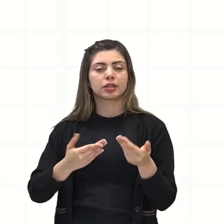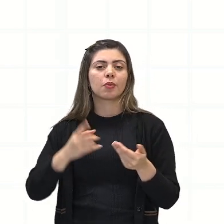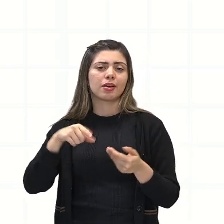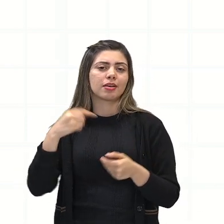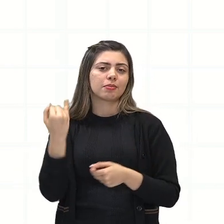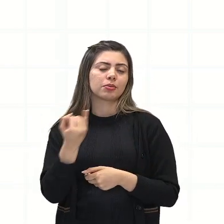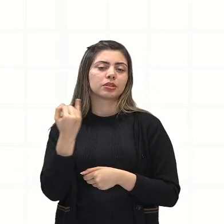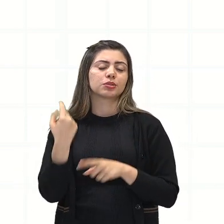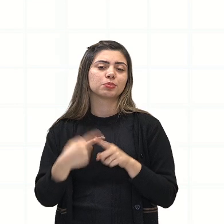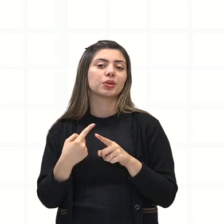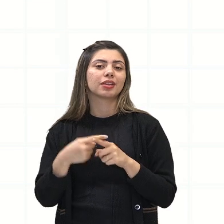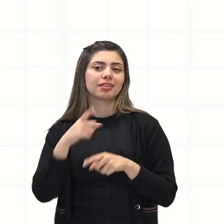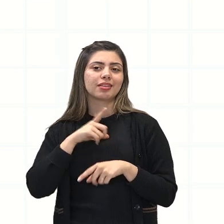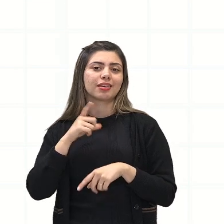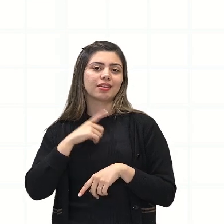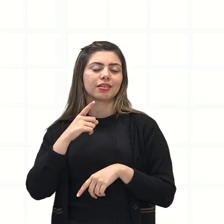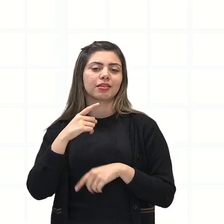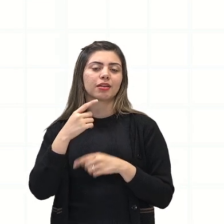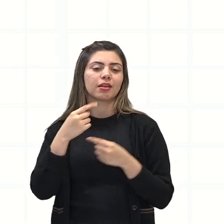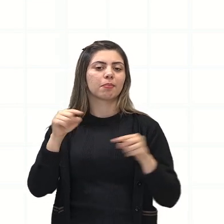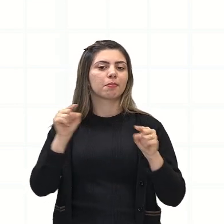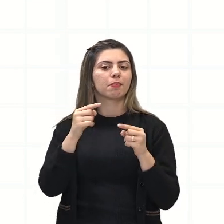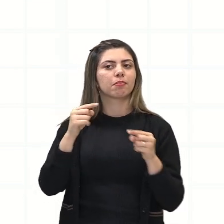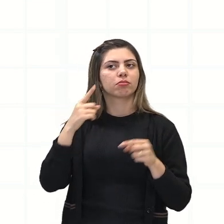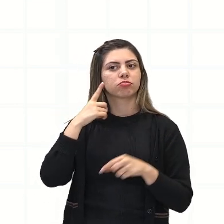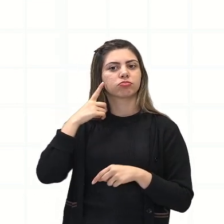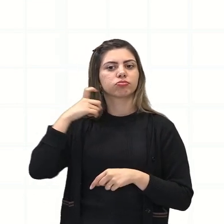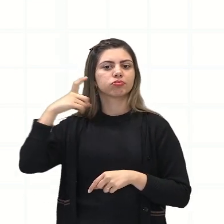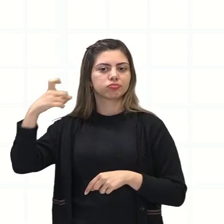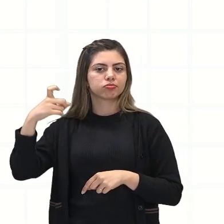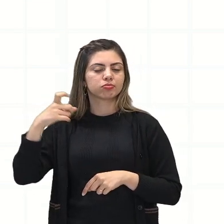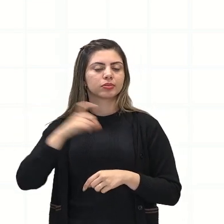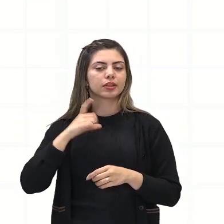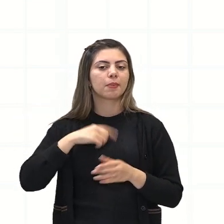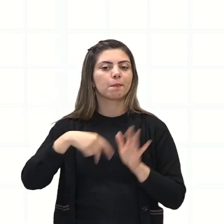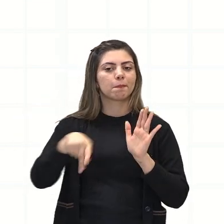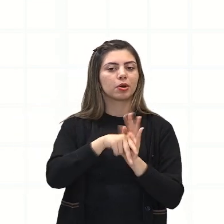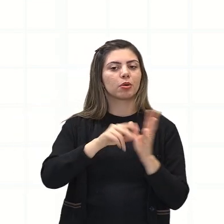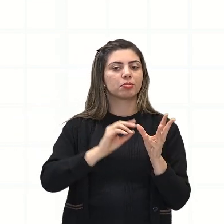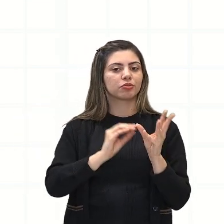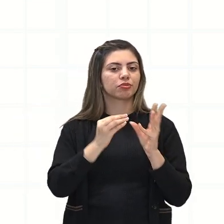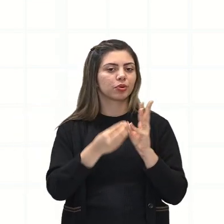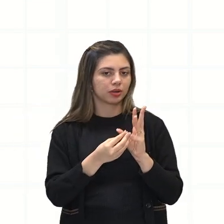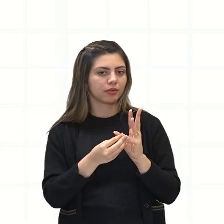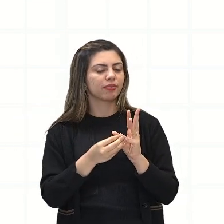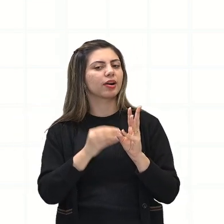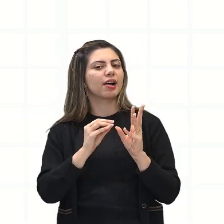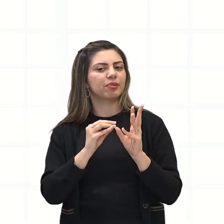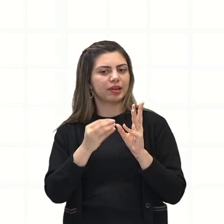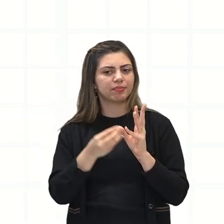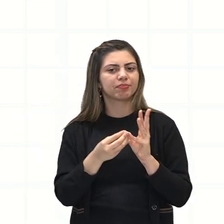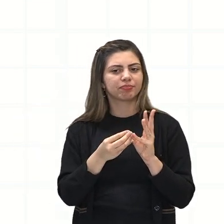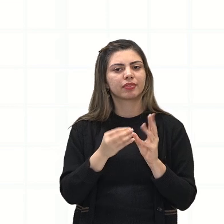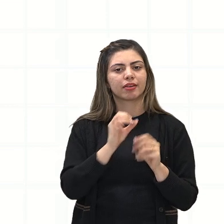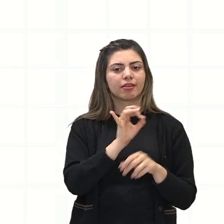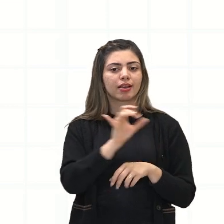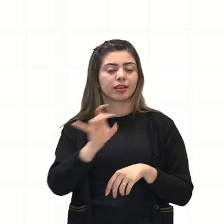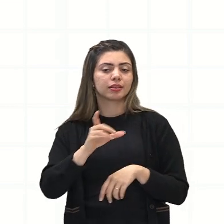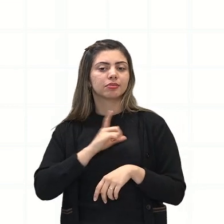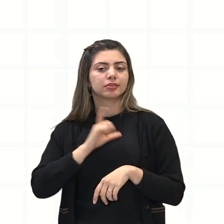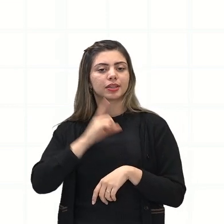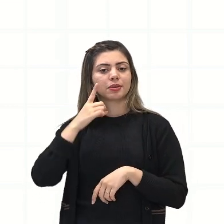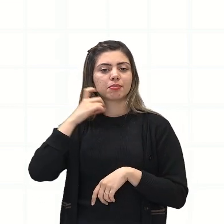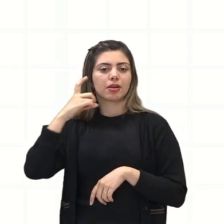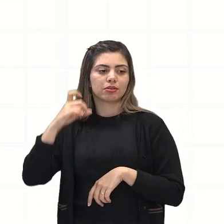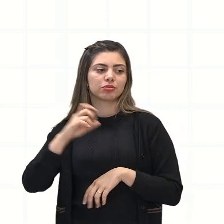ideia de repetição. Então eu vou repetir sons. Sons de quê? De vogais. Cada vogal possui um som diferente.